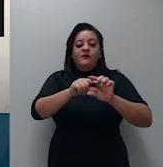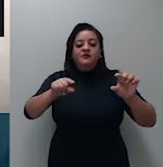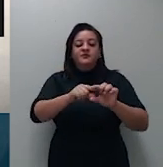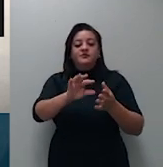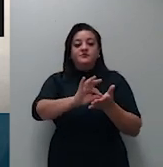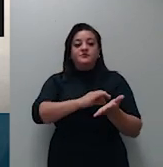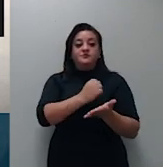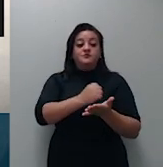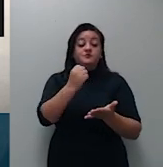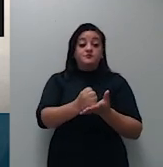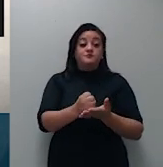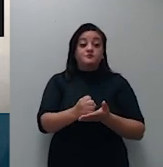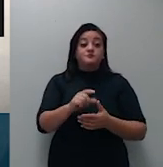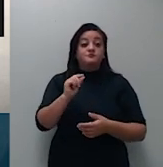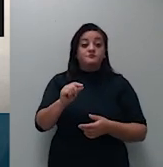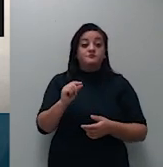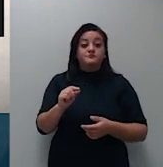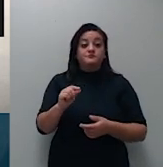contratual